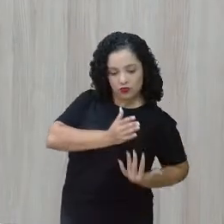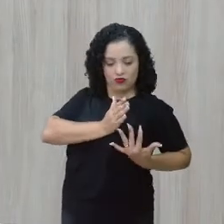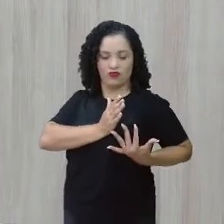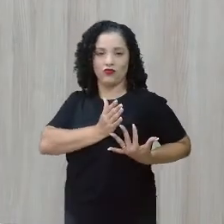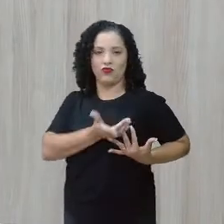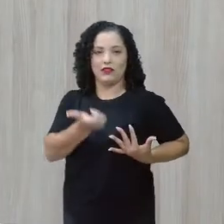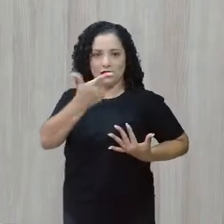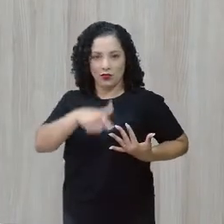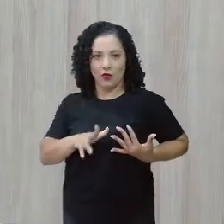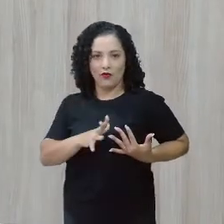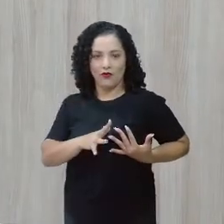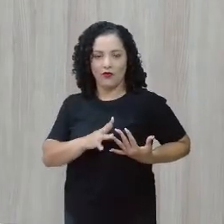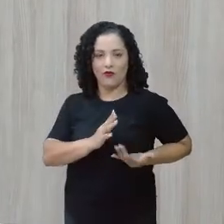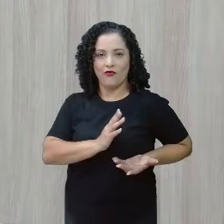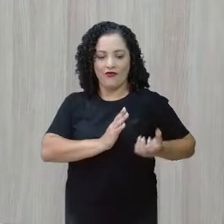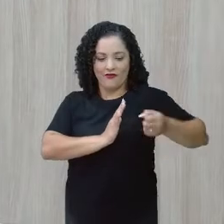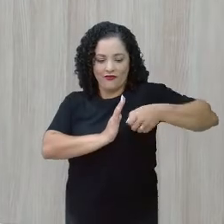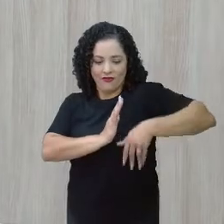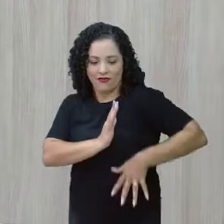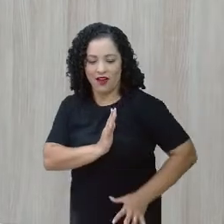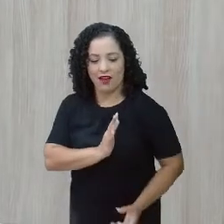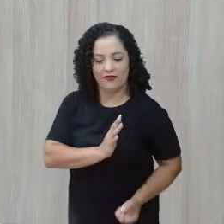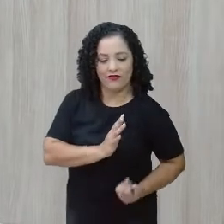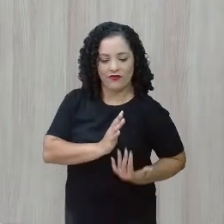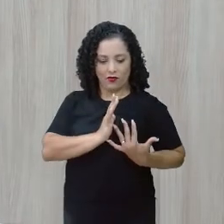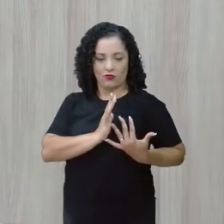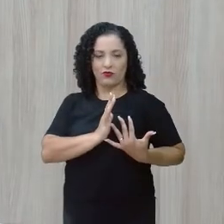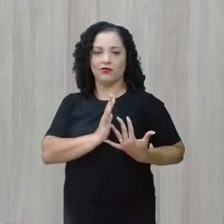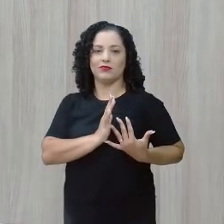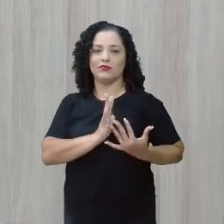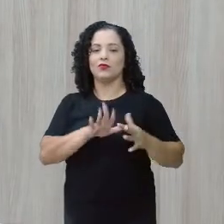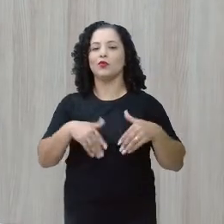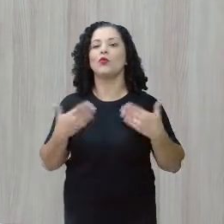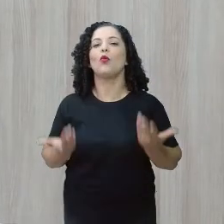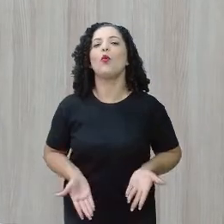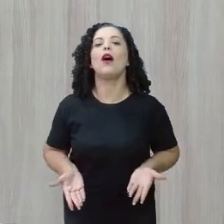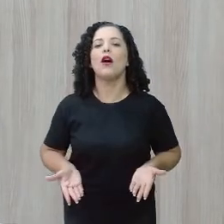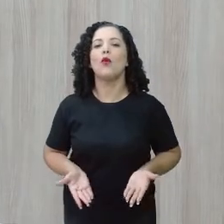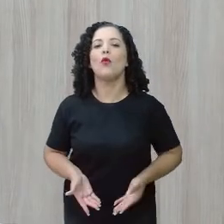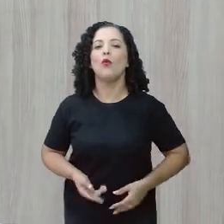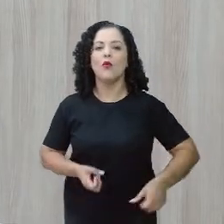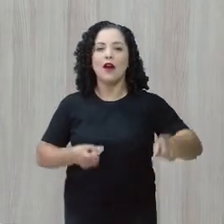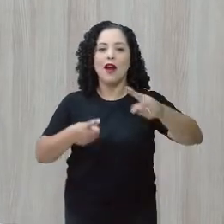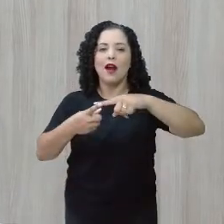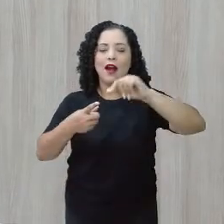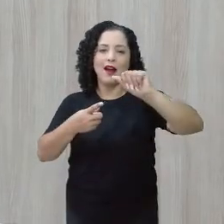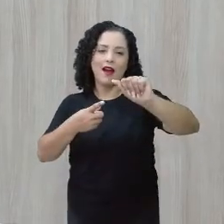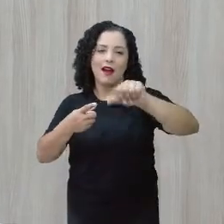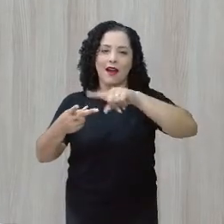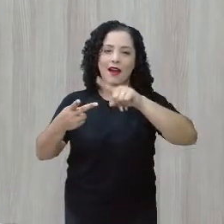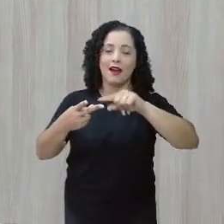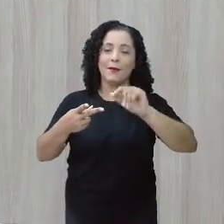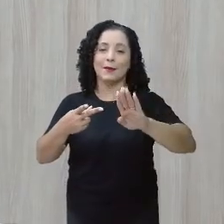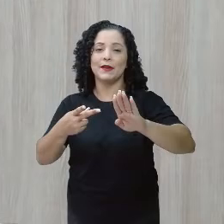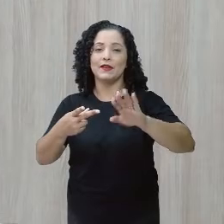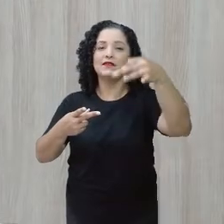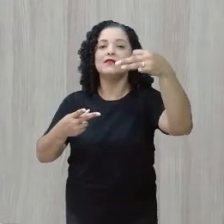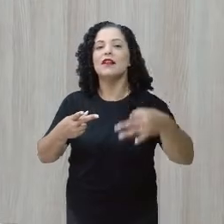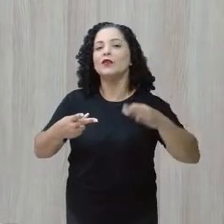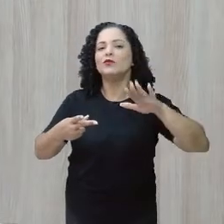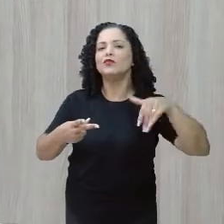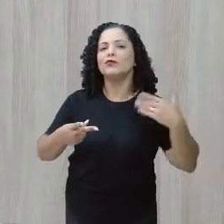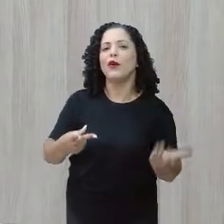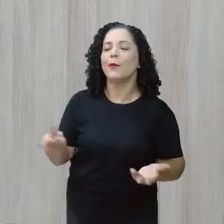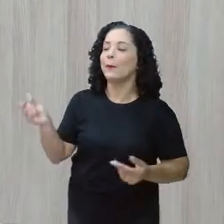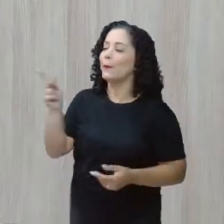coração. Qual seria a letra que vocês iam arriscar? Que vocês vão arriscar, né? Letra A ou B? E aí,